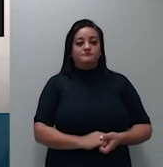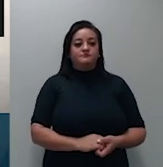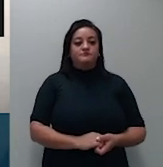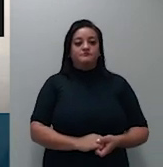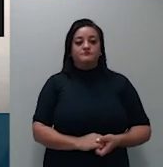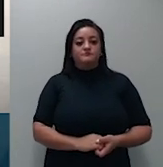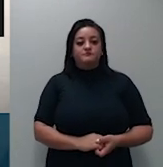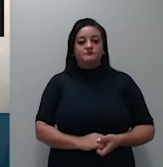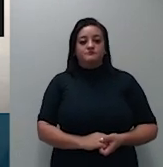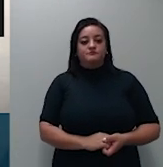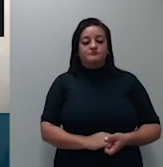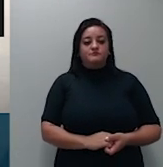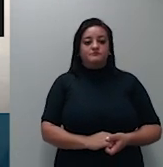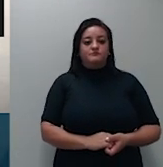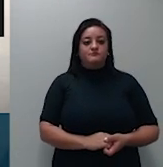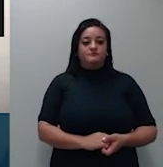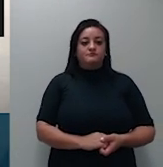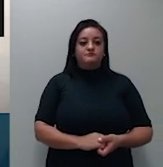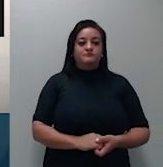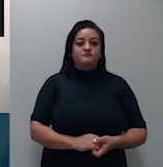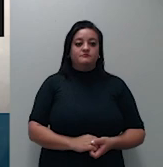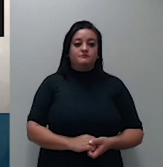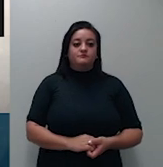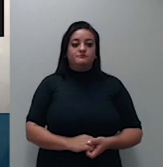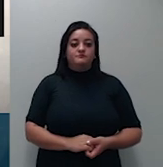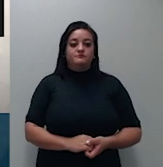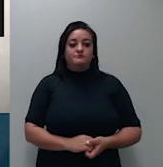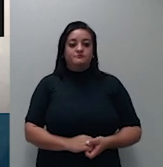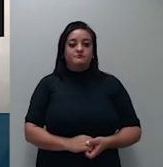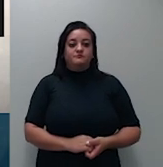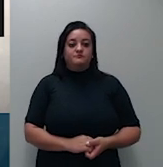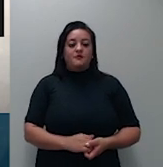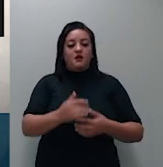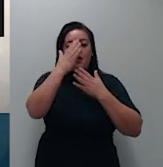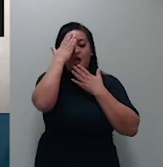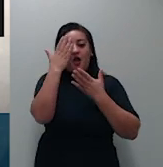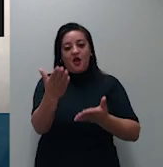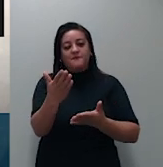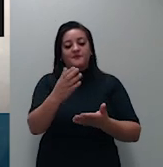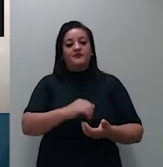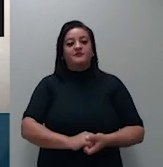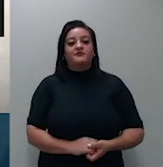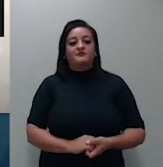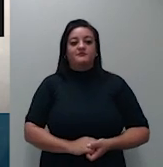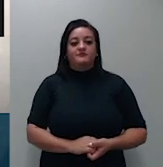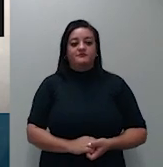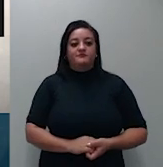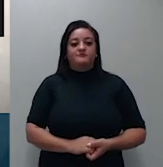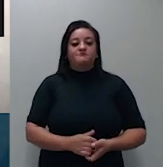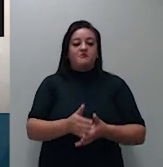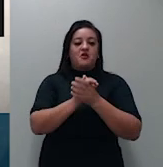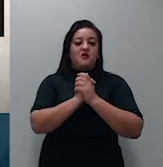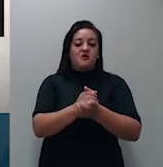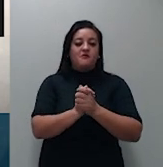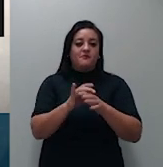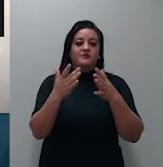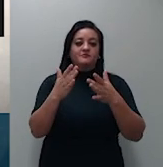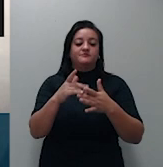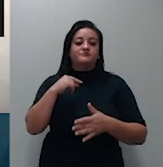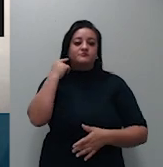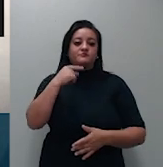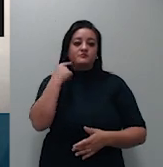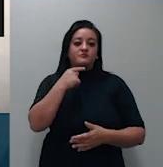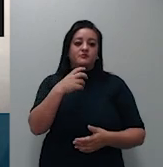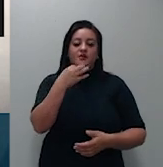eu já está aberto Obrigado comprimento tanto Doutor advogado pela